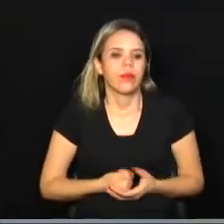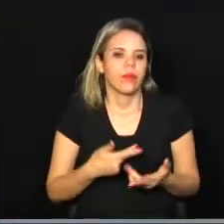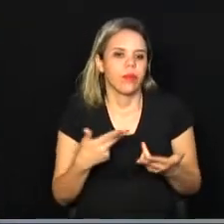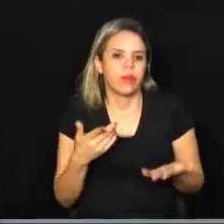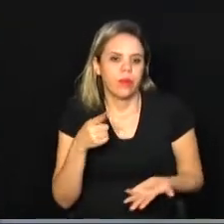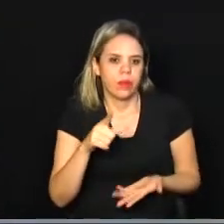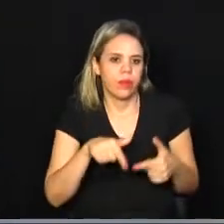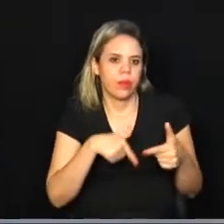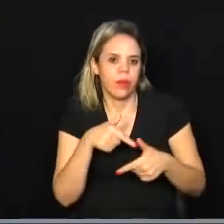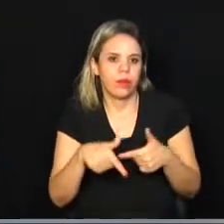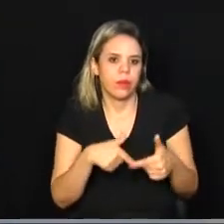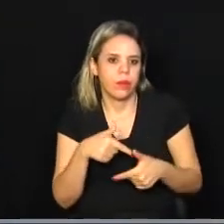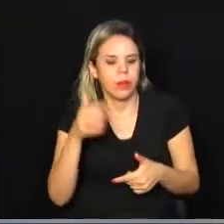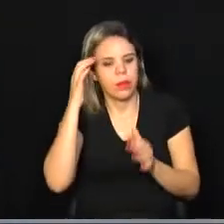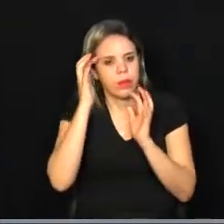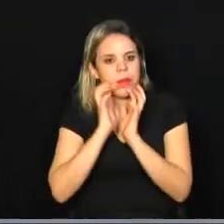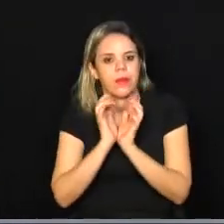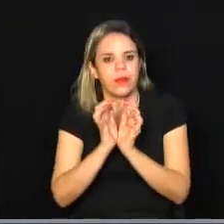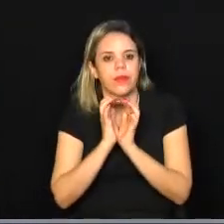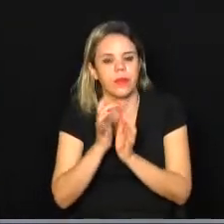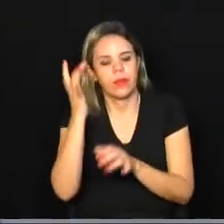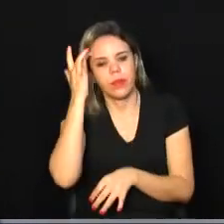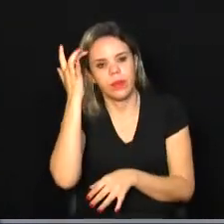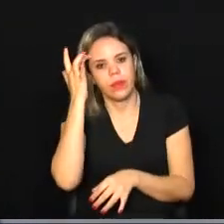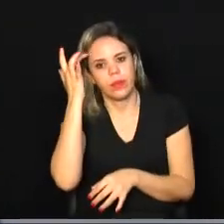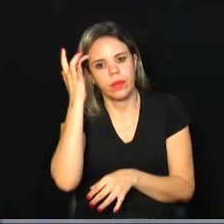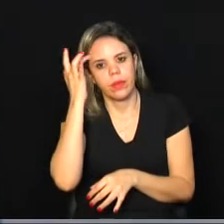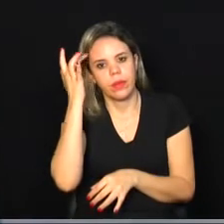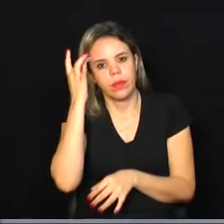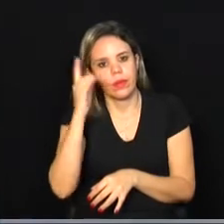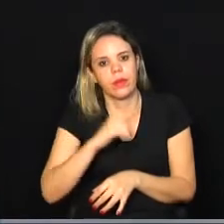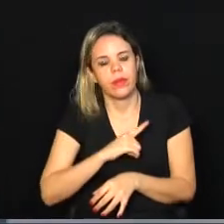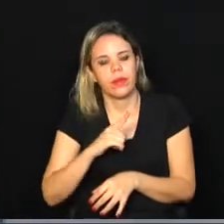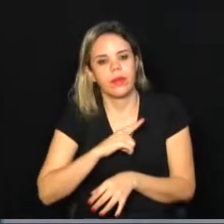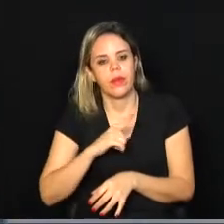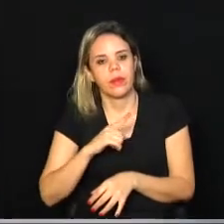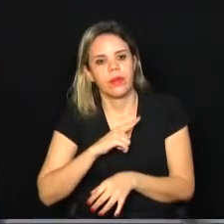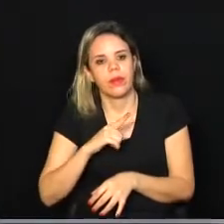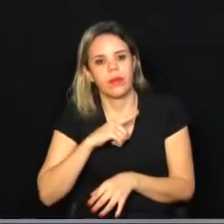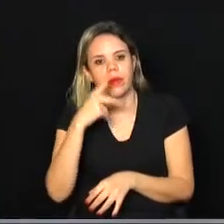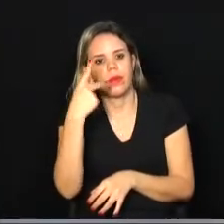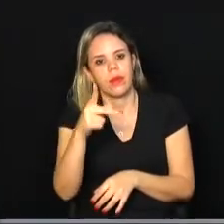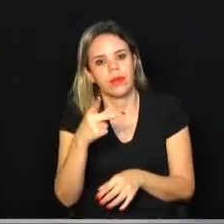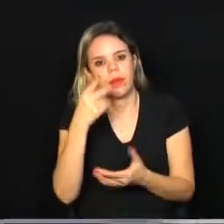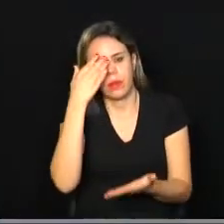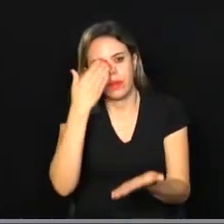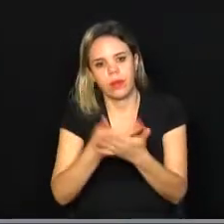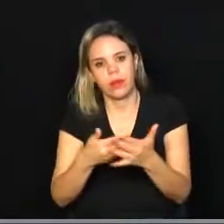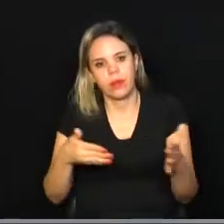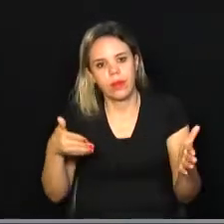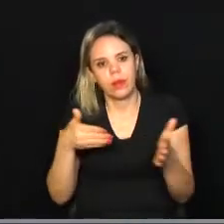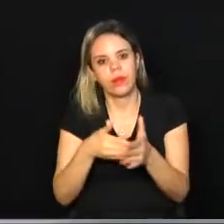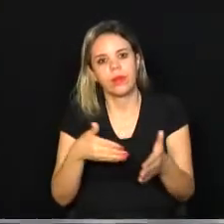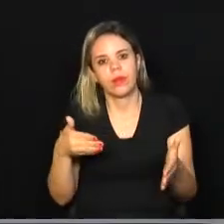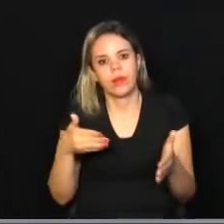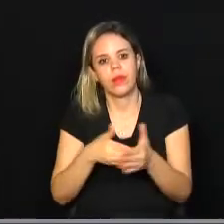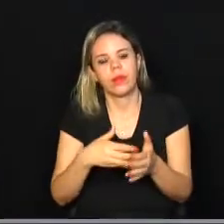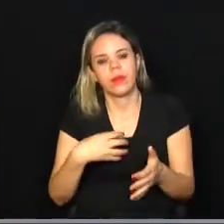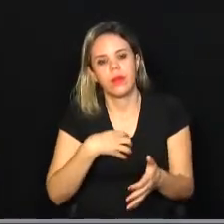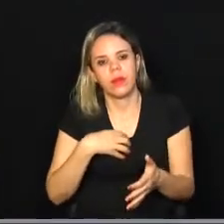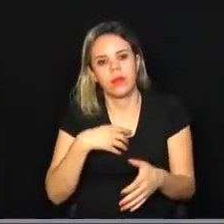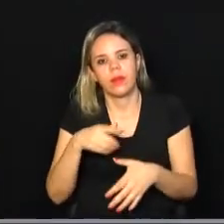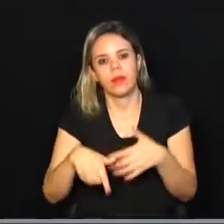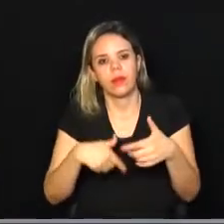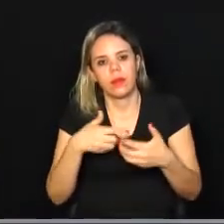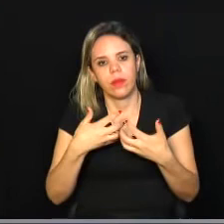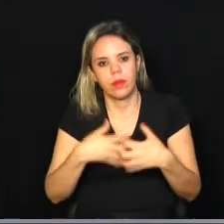você trabalhar com um cérebro maduro, que tem aí as suas crenças limitantes, o seu modus